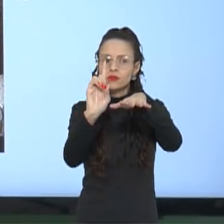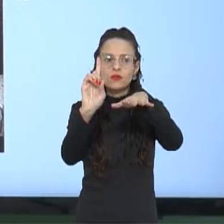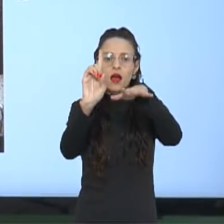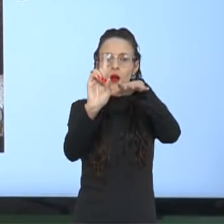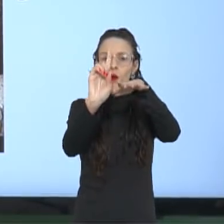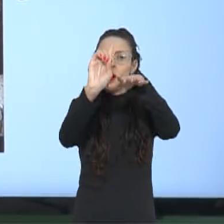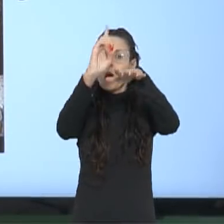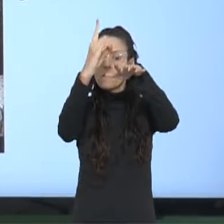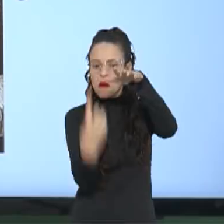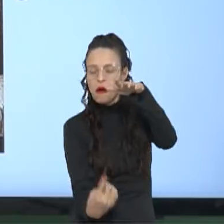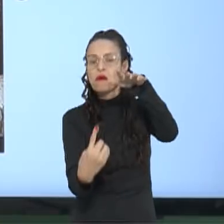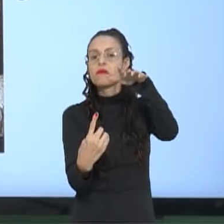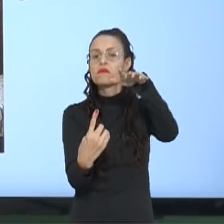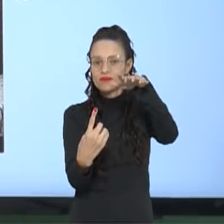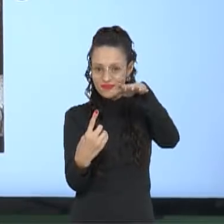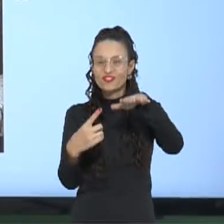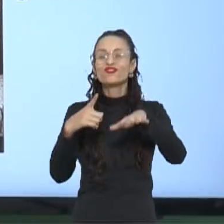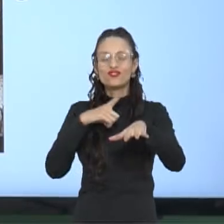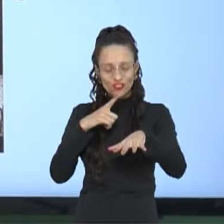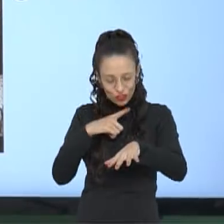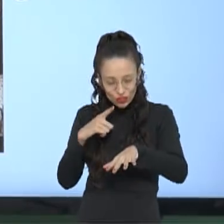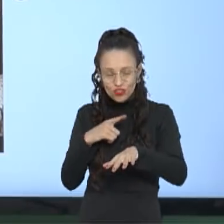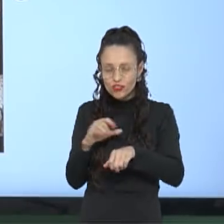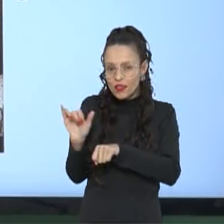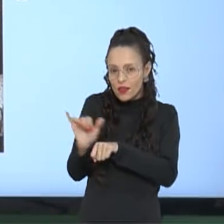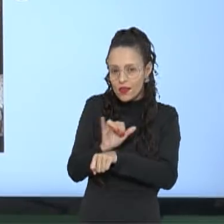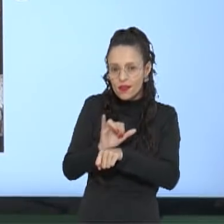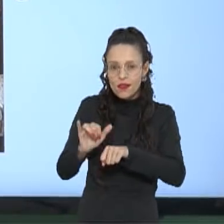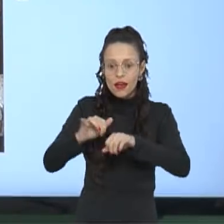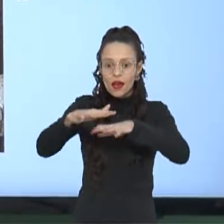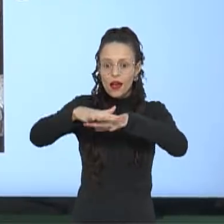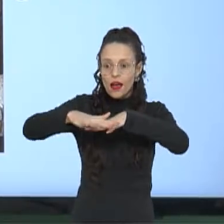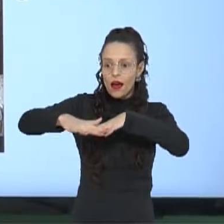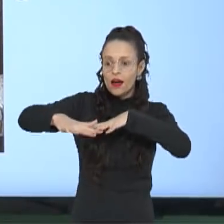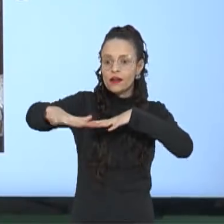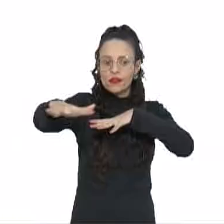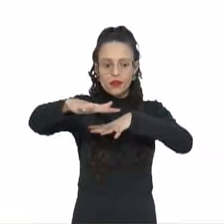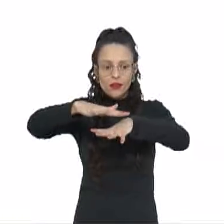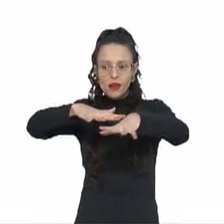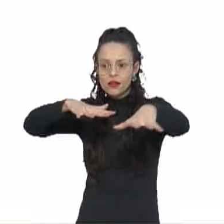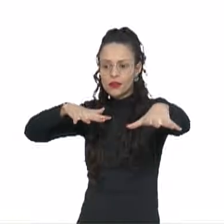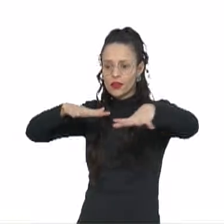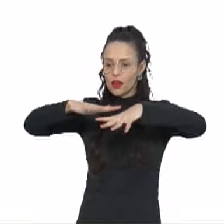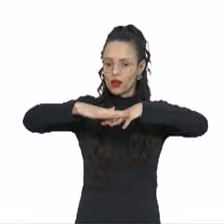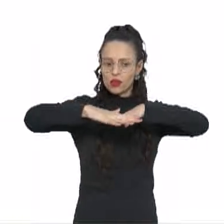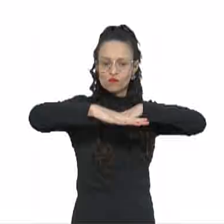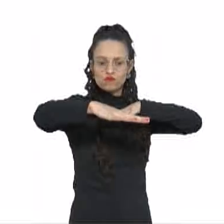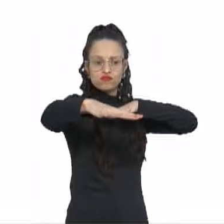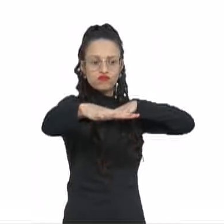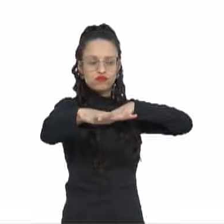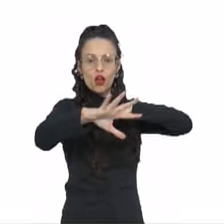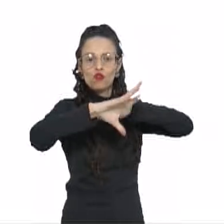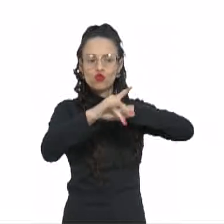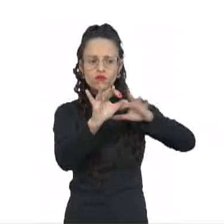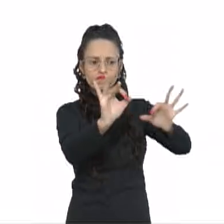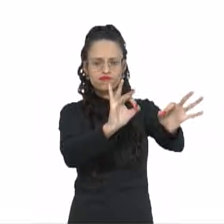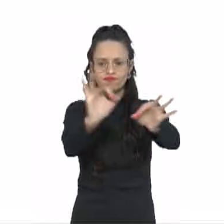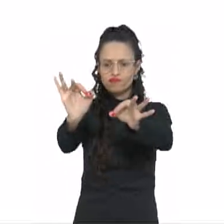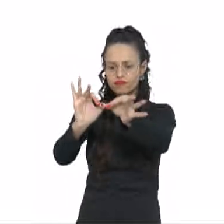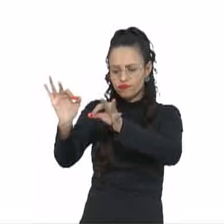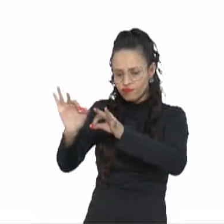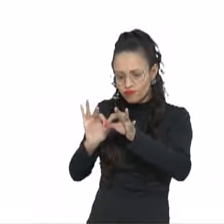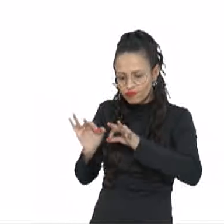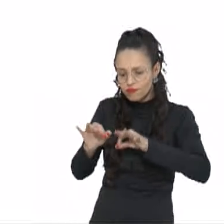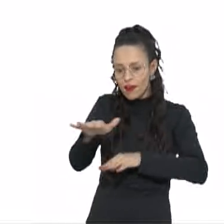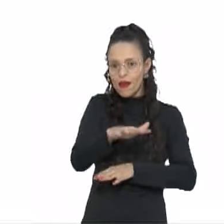de espinhos, de lanças. Então você tem uma rede de túneis gigante dentro do território do Vietnã,